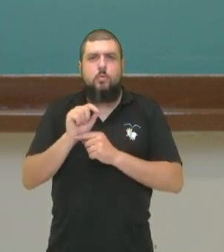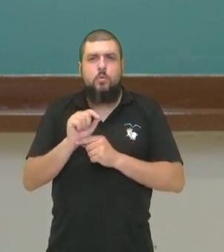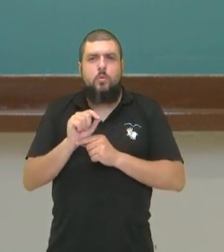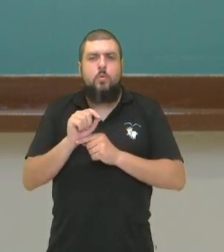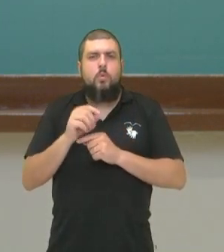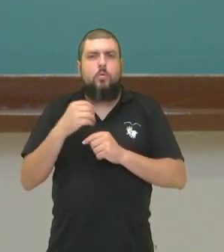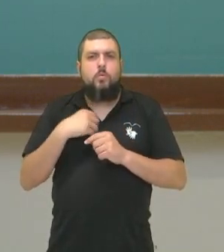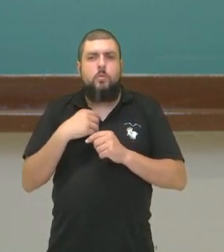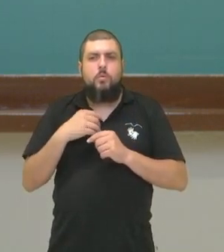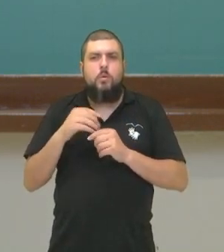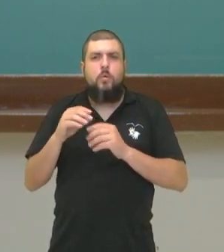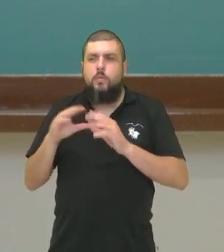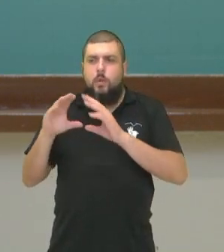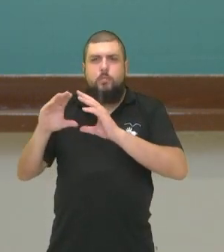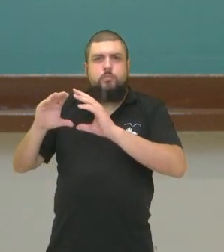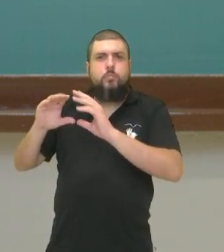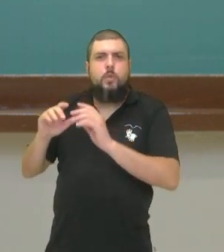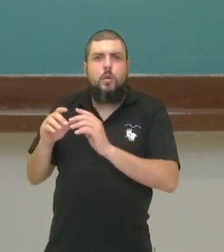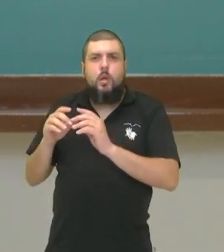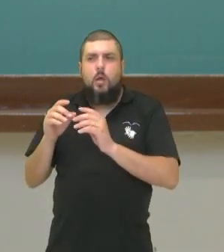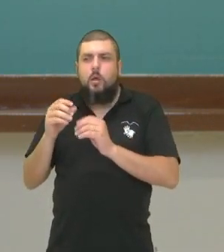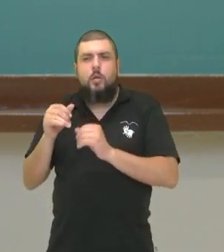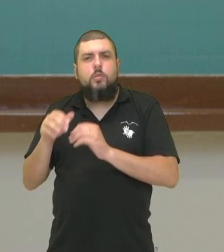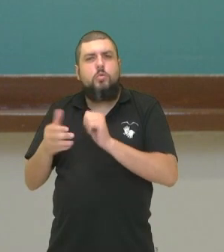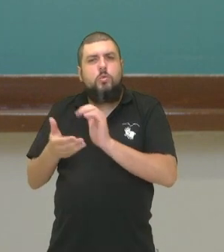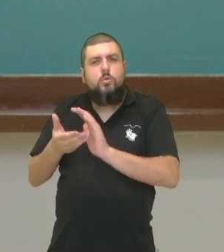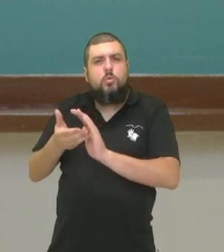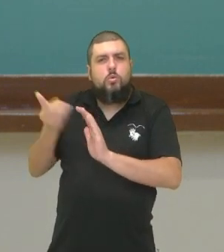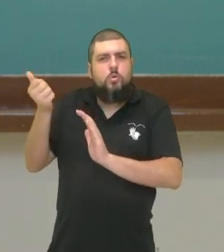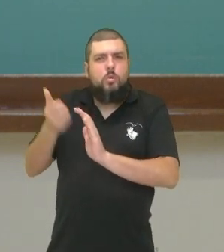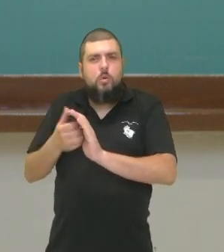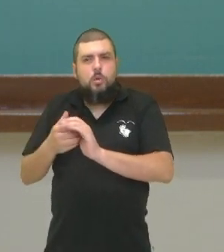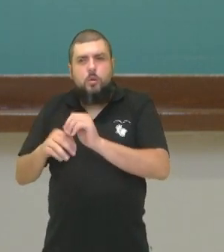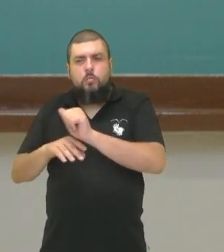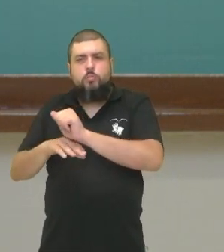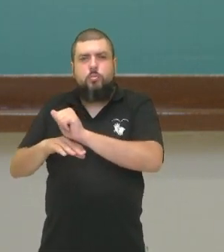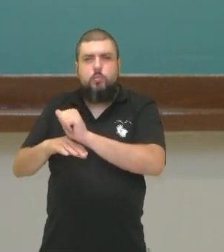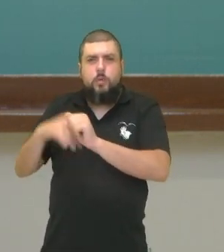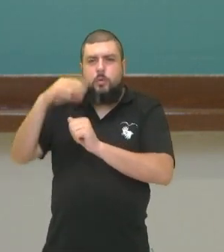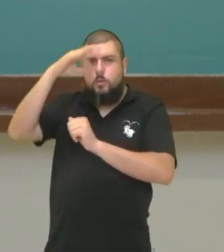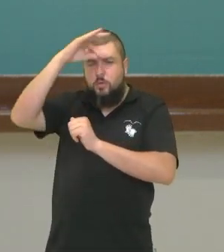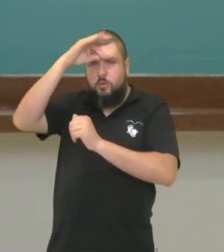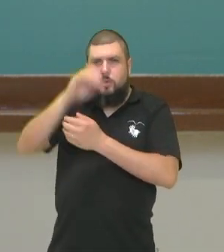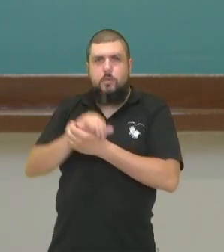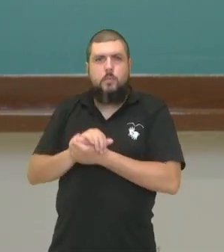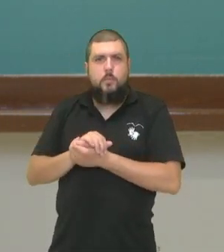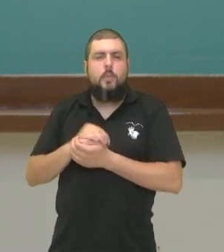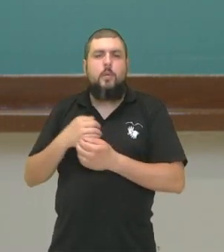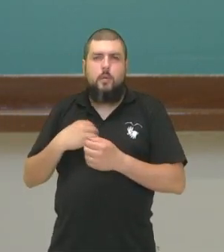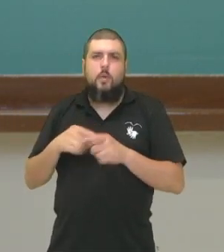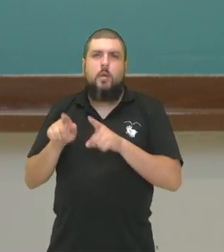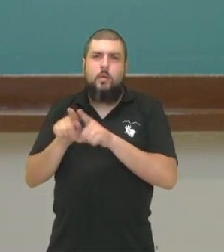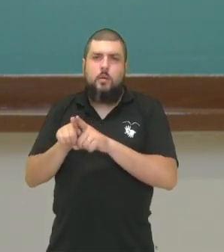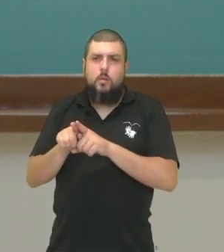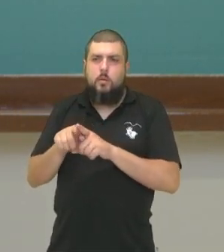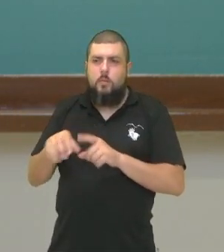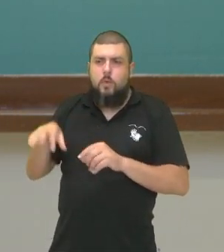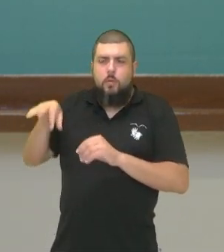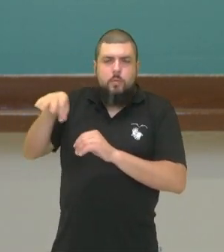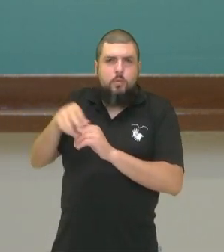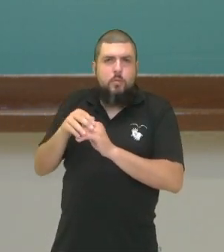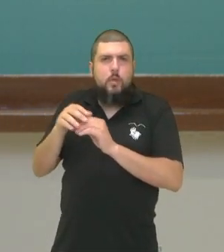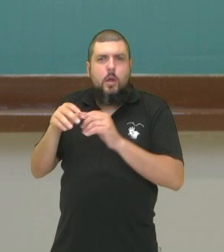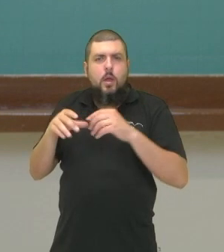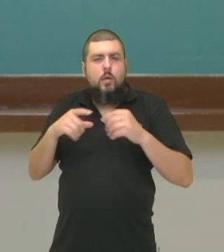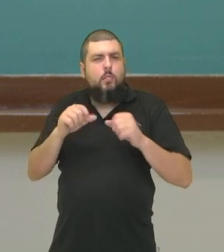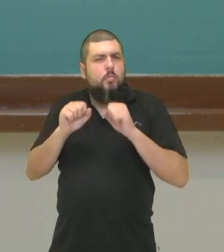canal vaginal. O canal vaginal feminino, ele é mais ácido, até para evitar a proliferação de algumas